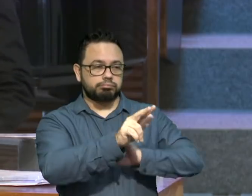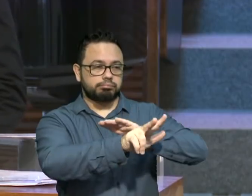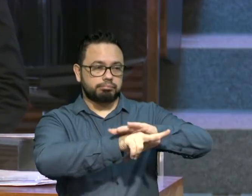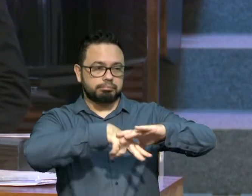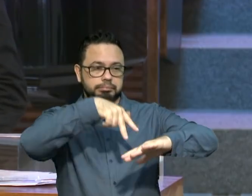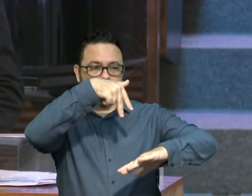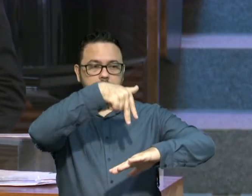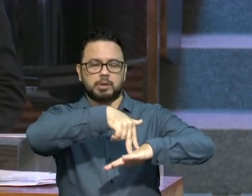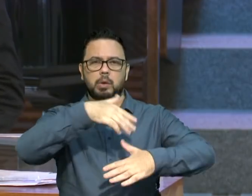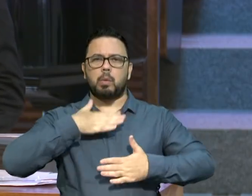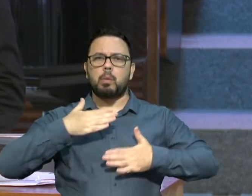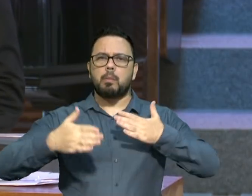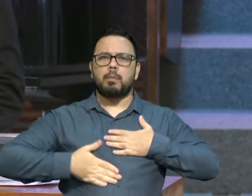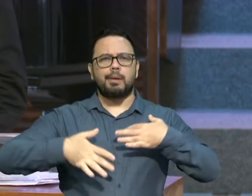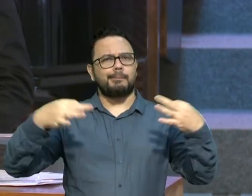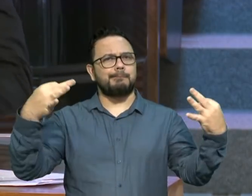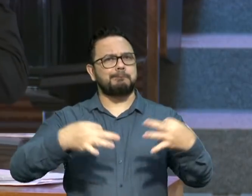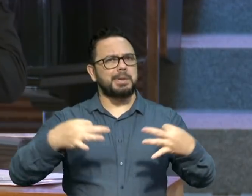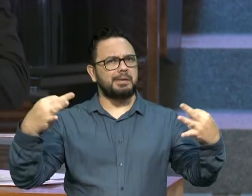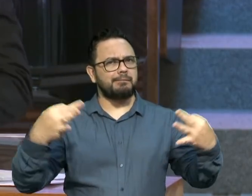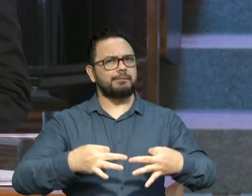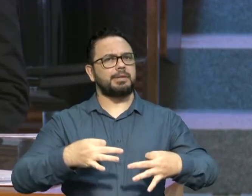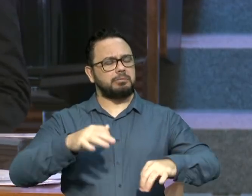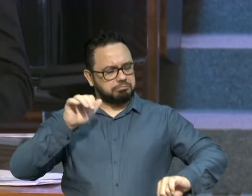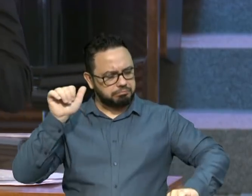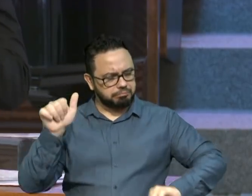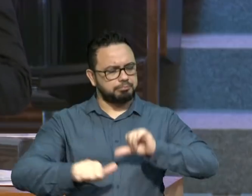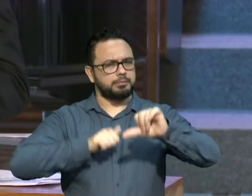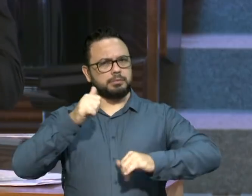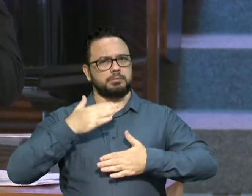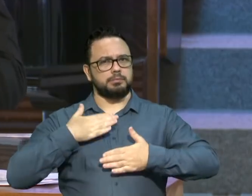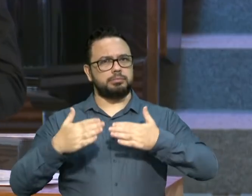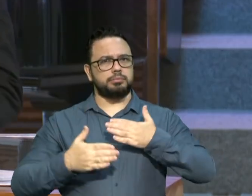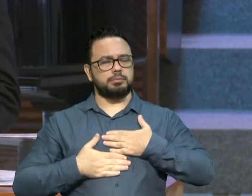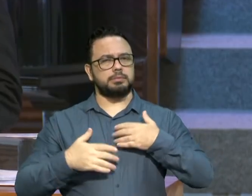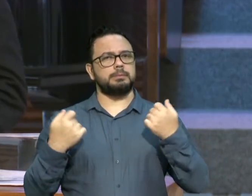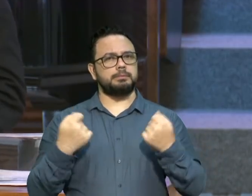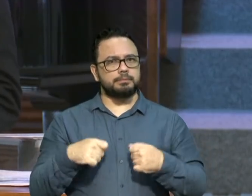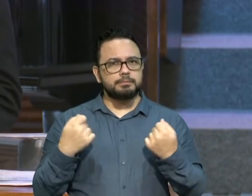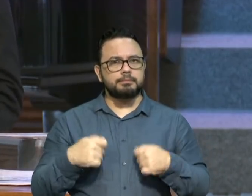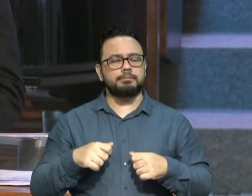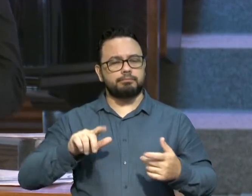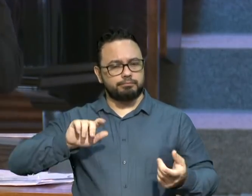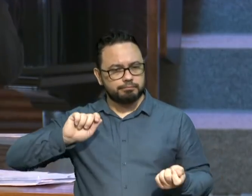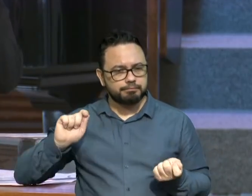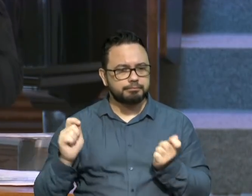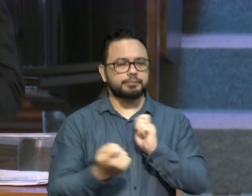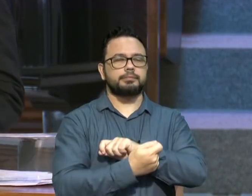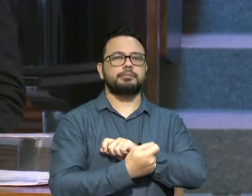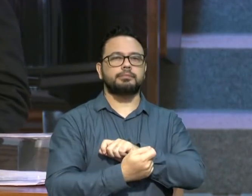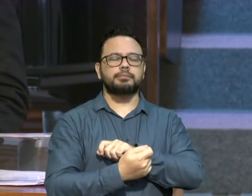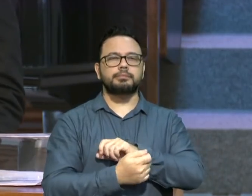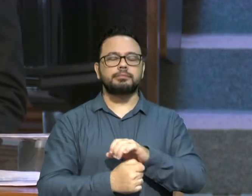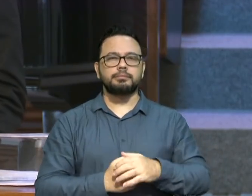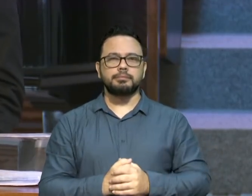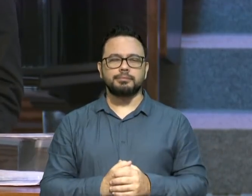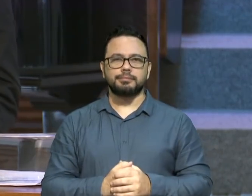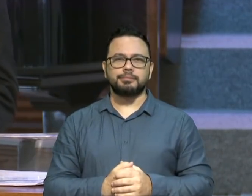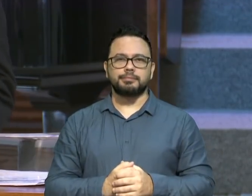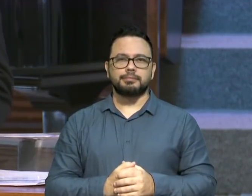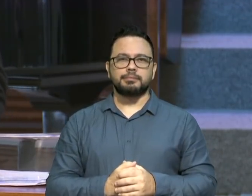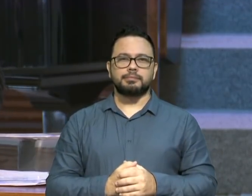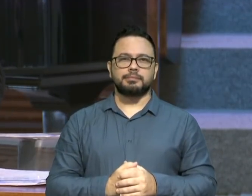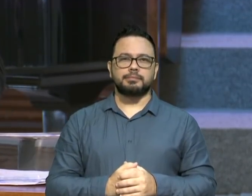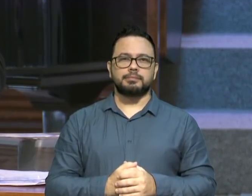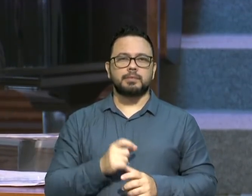e nós seremos transformados Por que é necessário que este corpo corruptível se revista da incorruptibilidade e